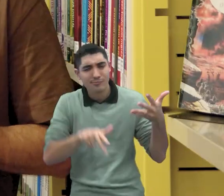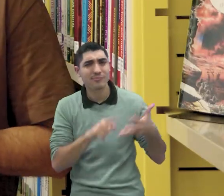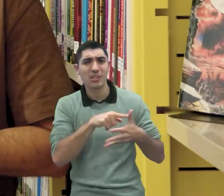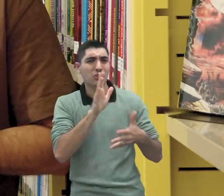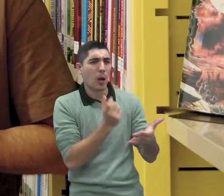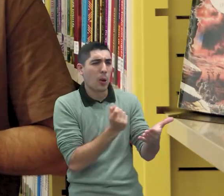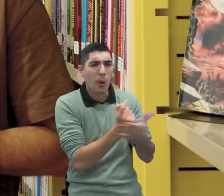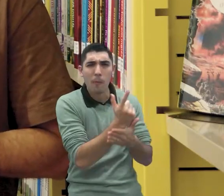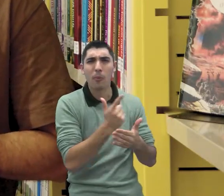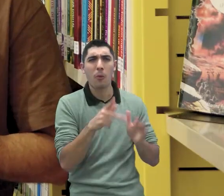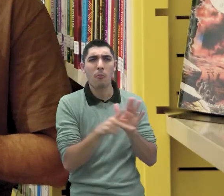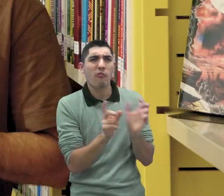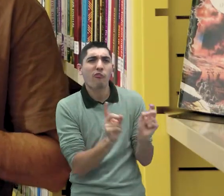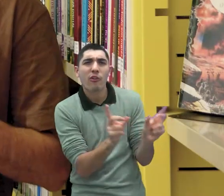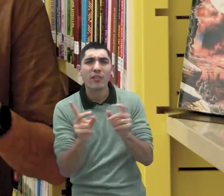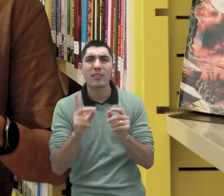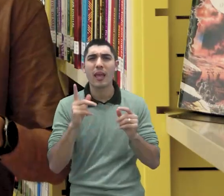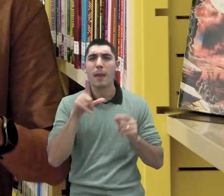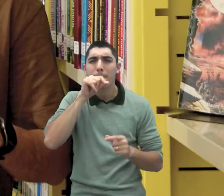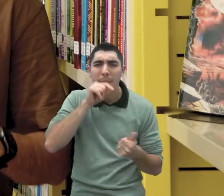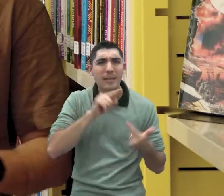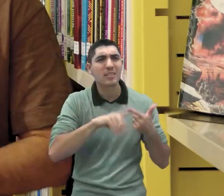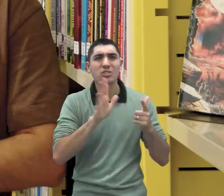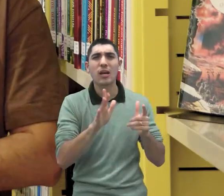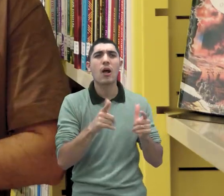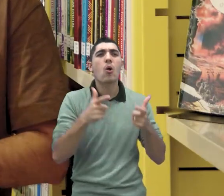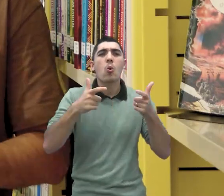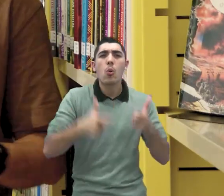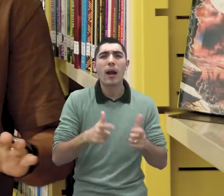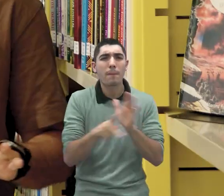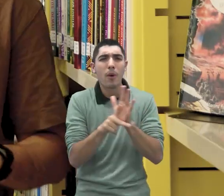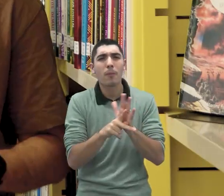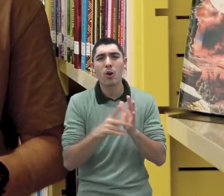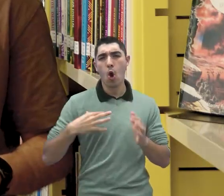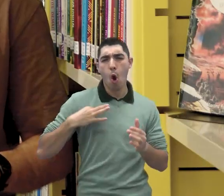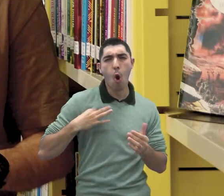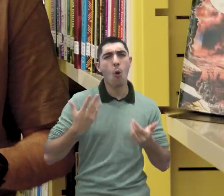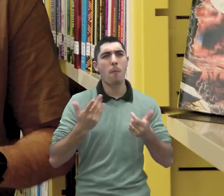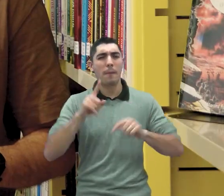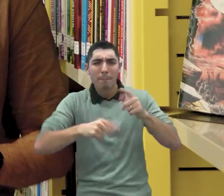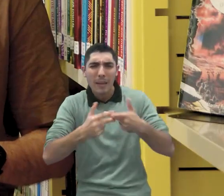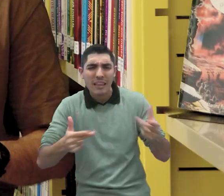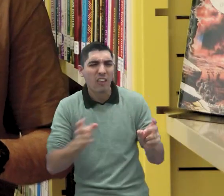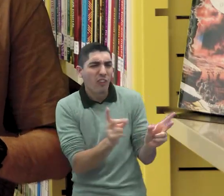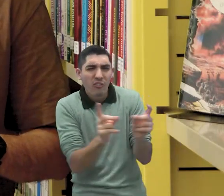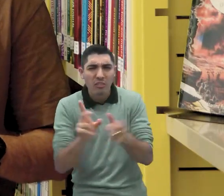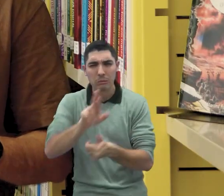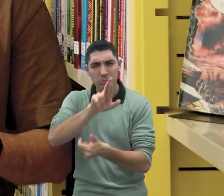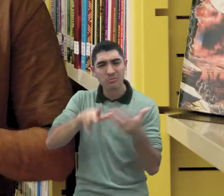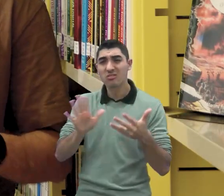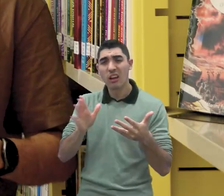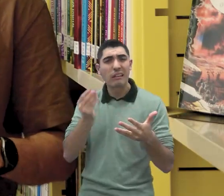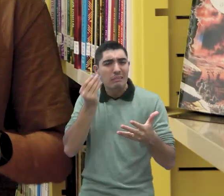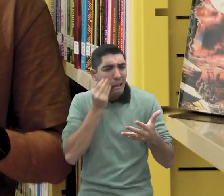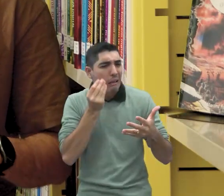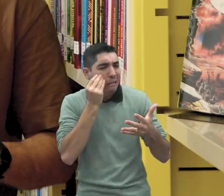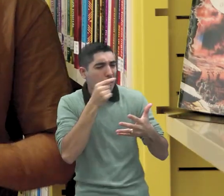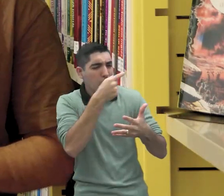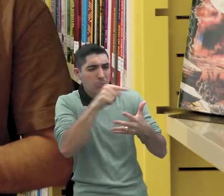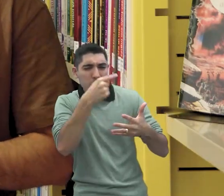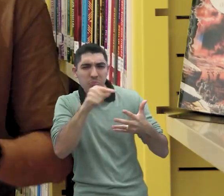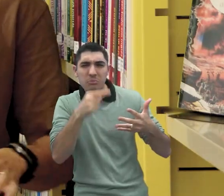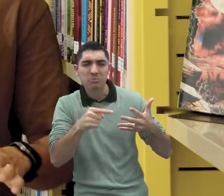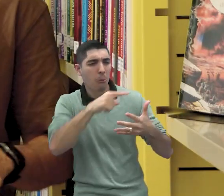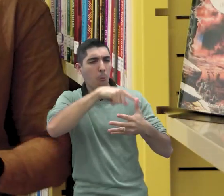um bazar também que foi à falência, enfim, uma coisa mais maluca do que a outra. Depois de várias tentativas e